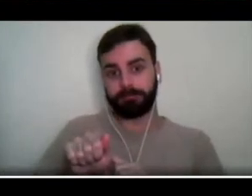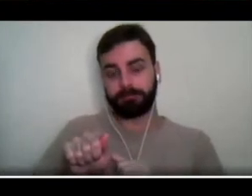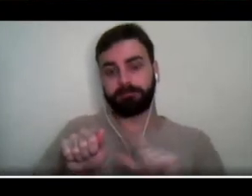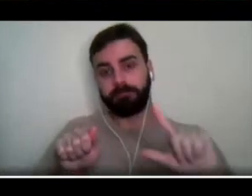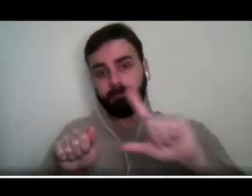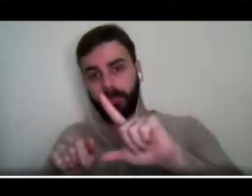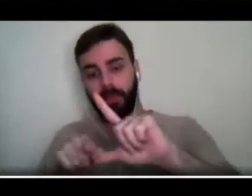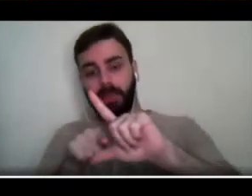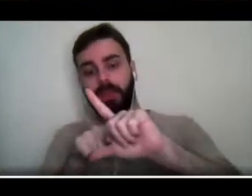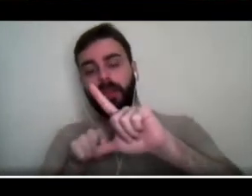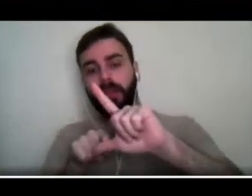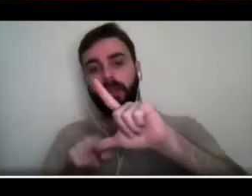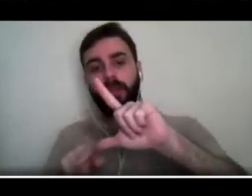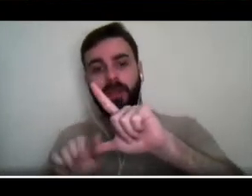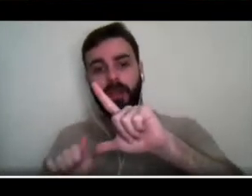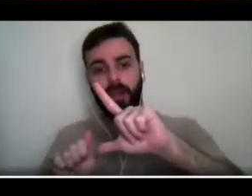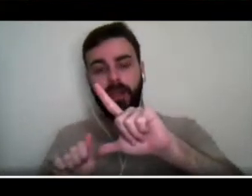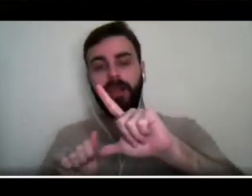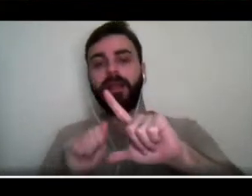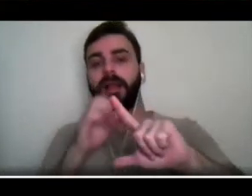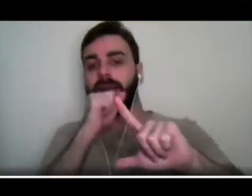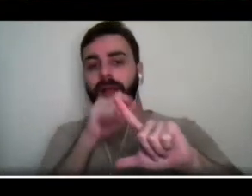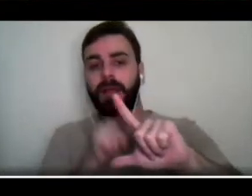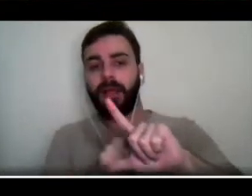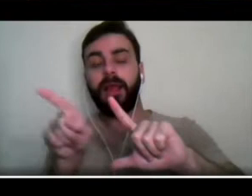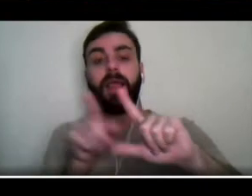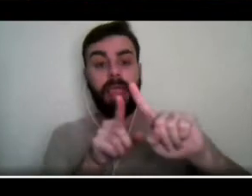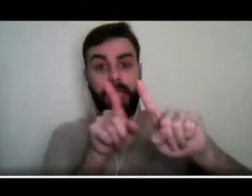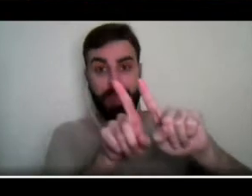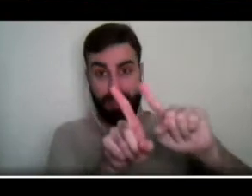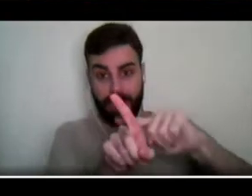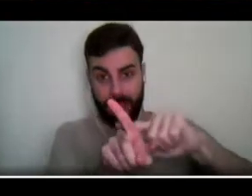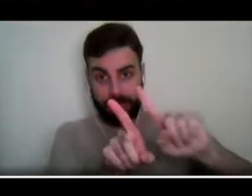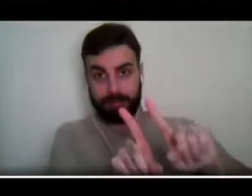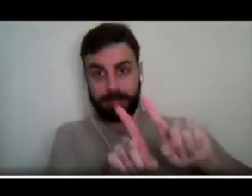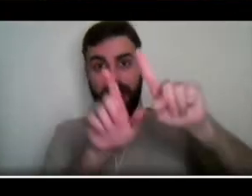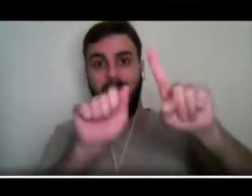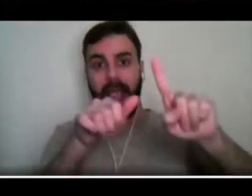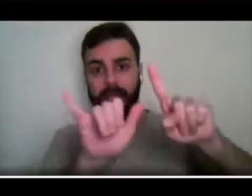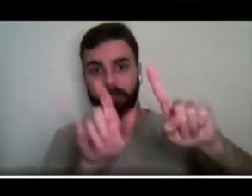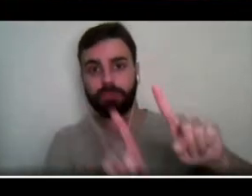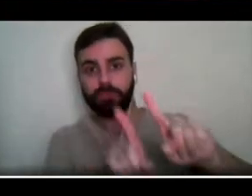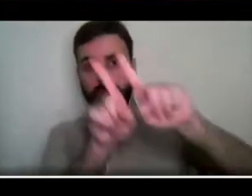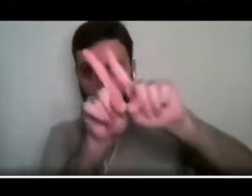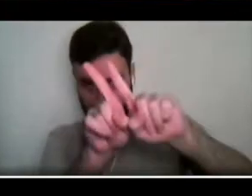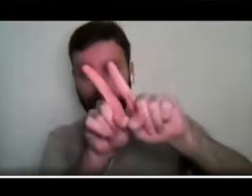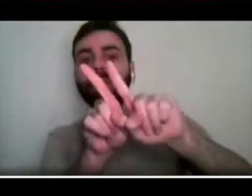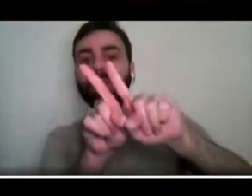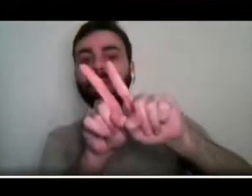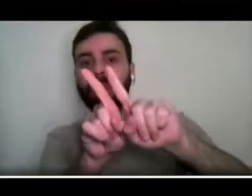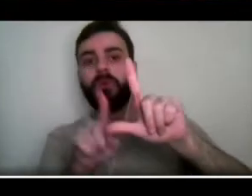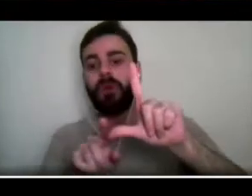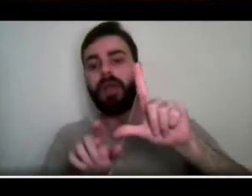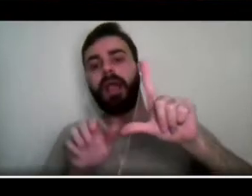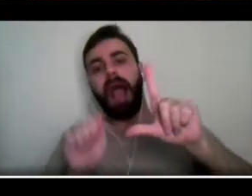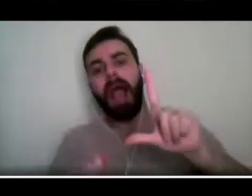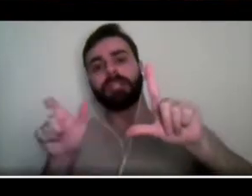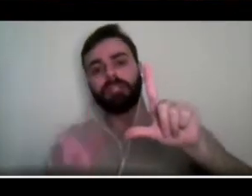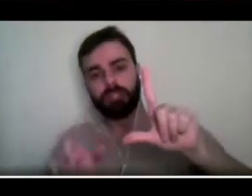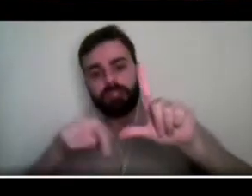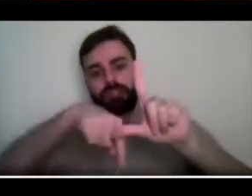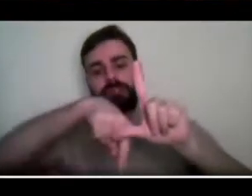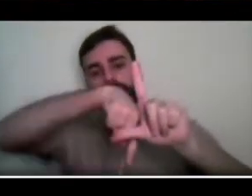tenho a componente da aceleração, que é paralela à velocidade, certo? Então, a aceleração